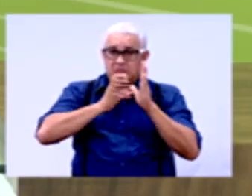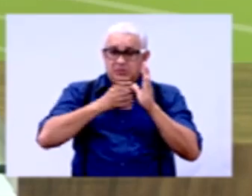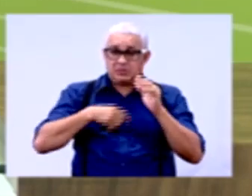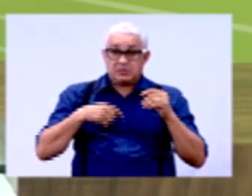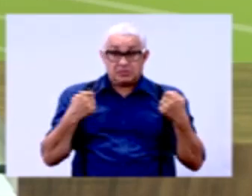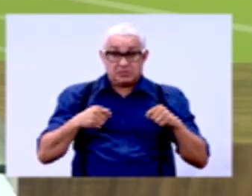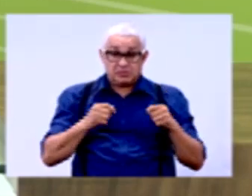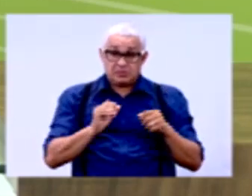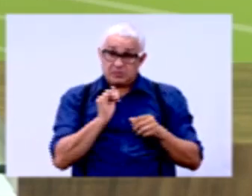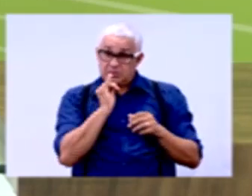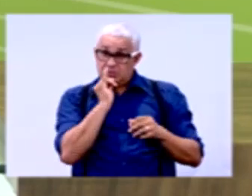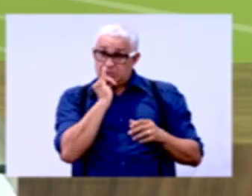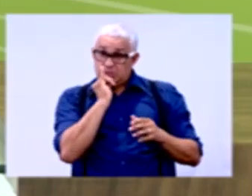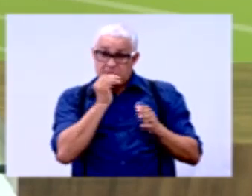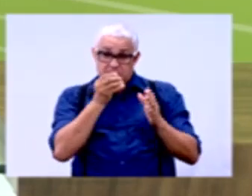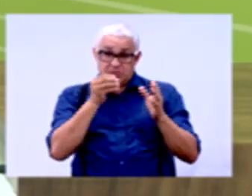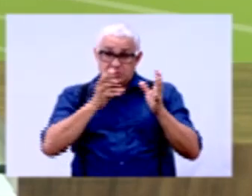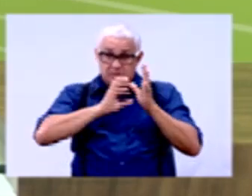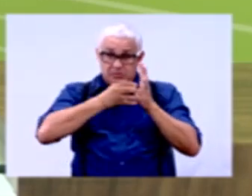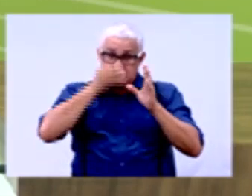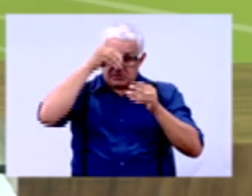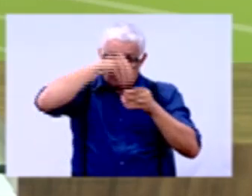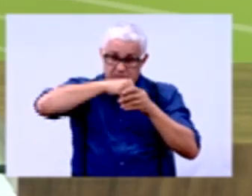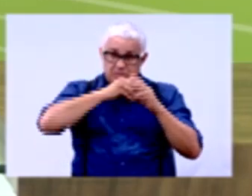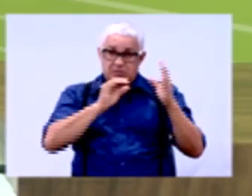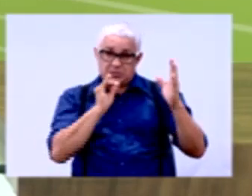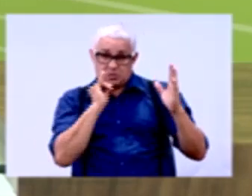que informar para ele qual é o